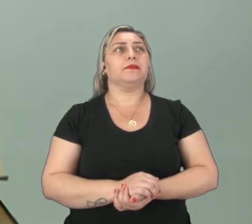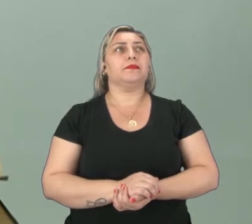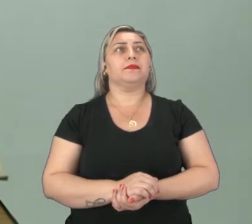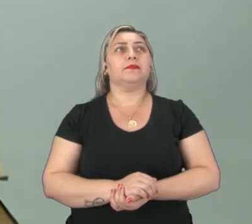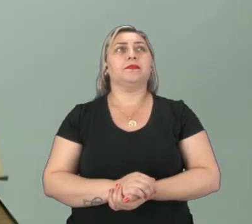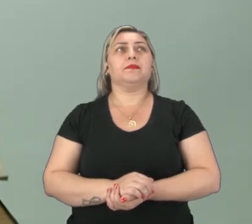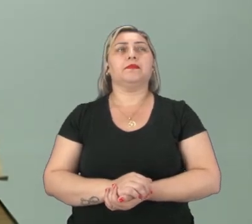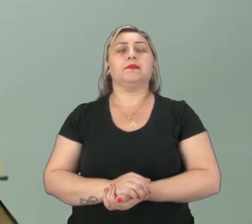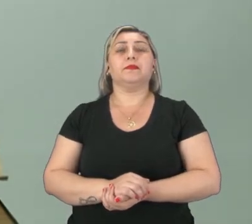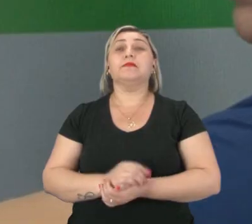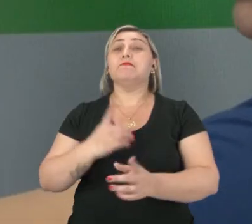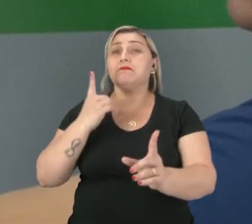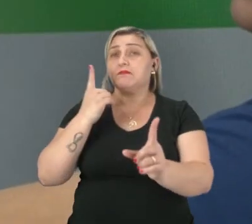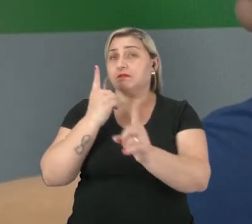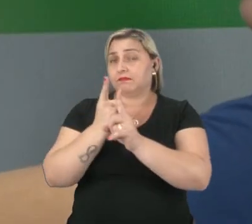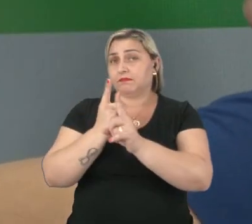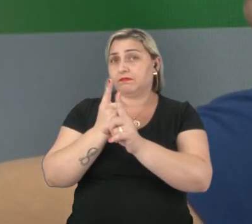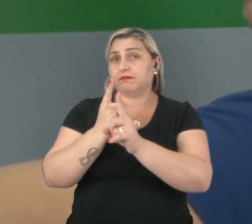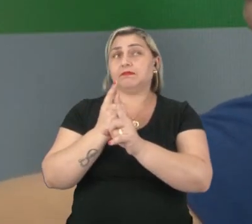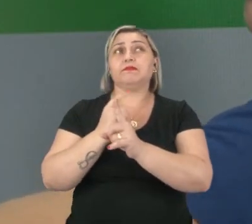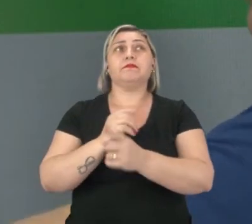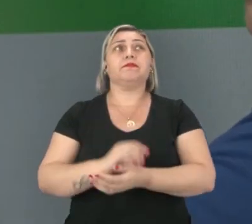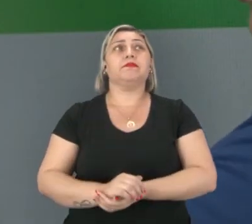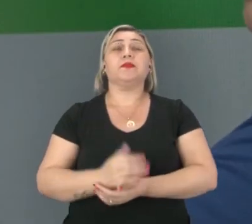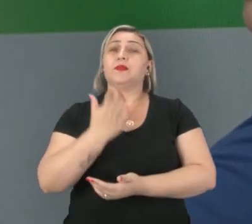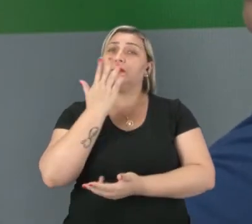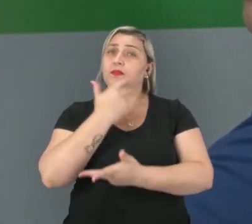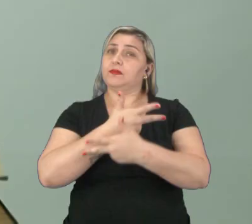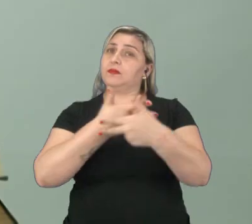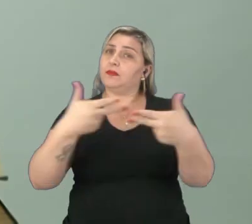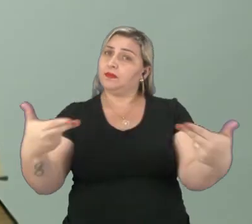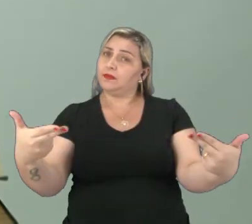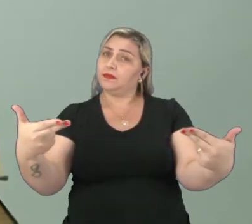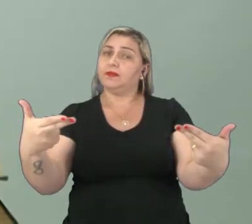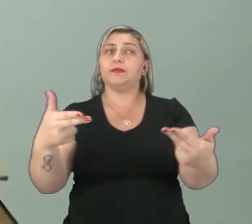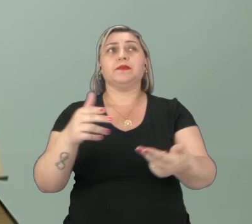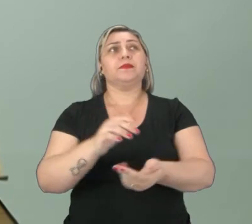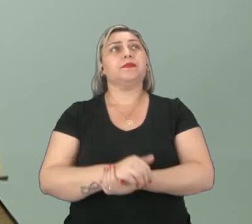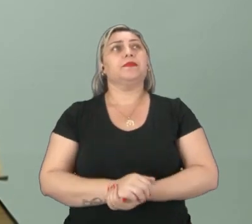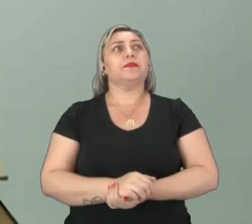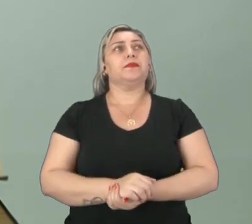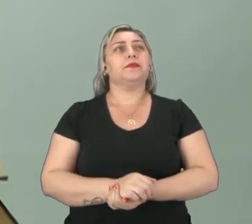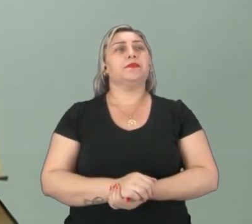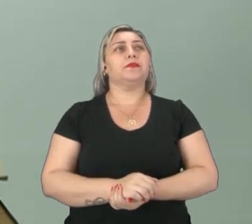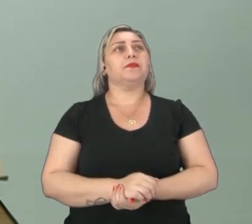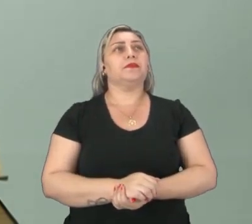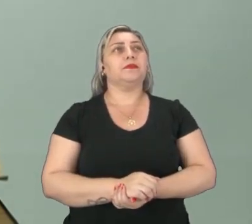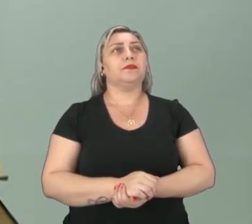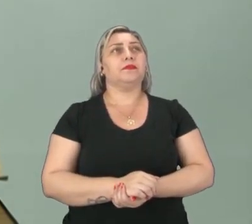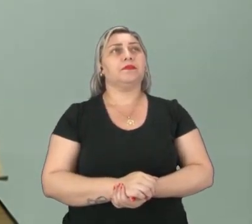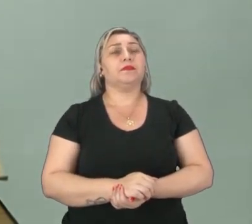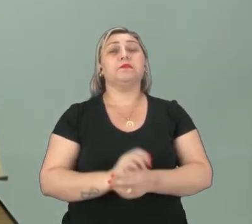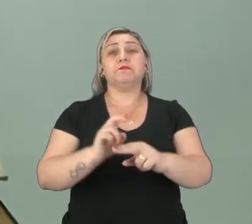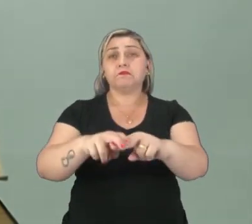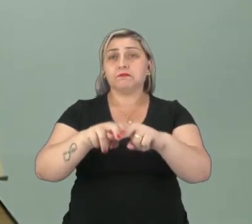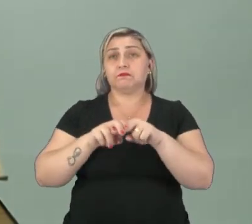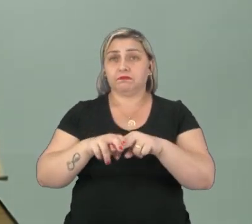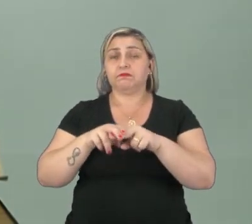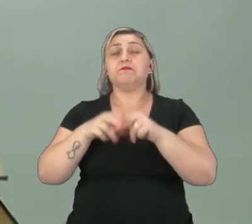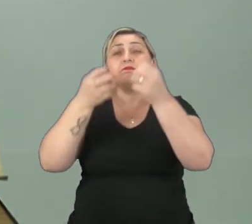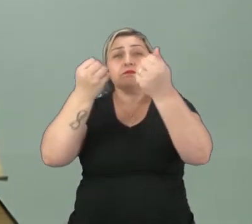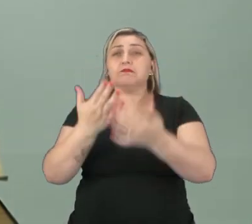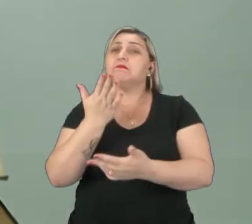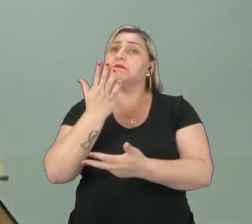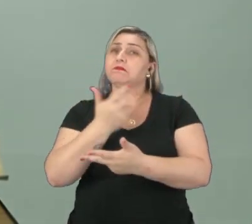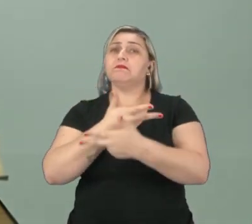Muito bem. São encontrados nos alimentos. Todos os nutrientes são encontrados nos alimentos. Por isso que a gente vem falando